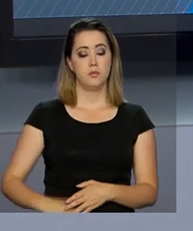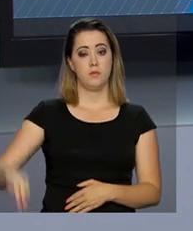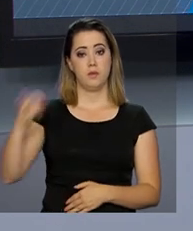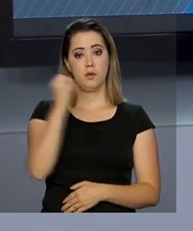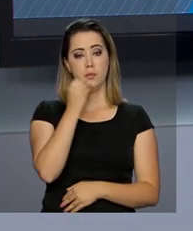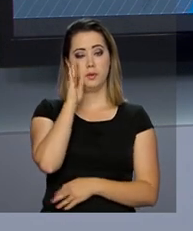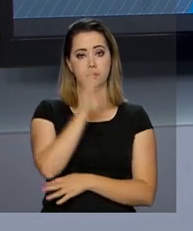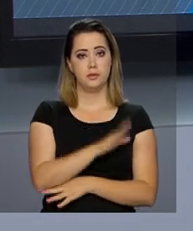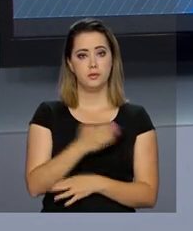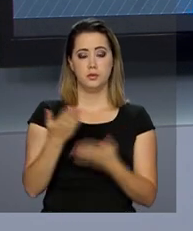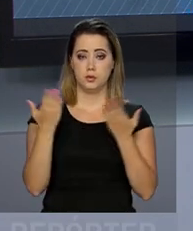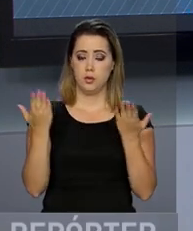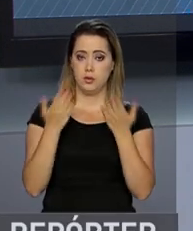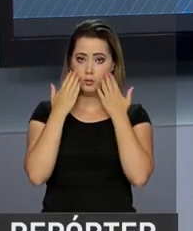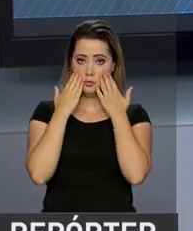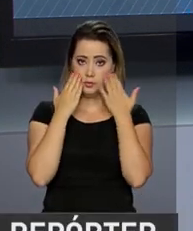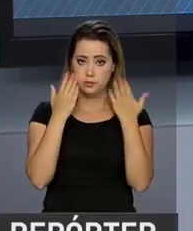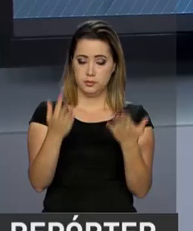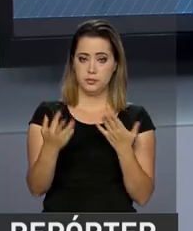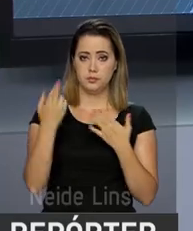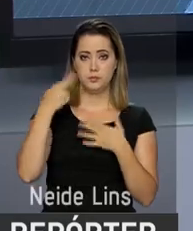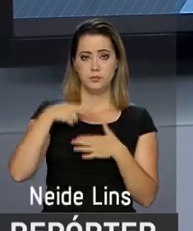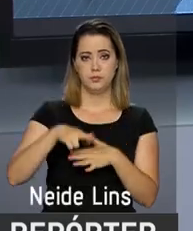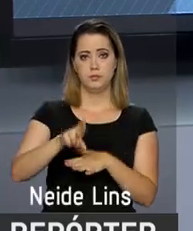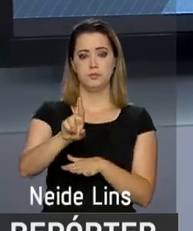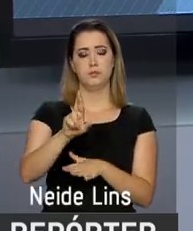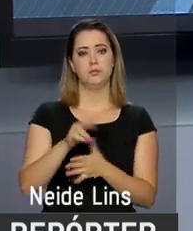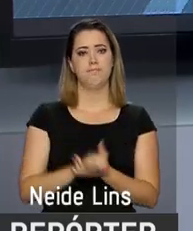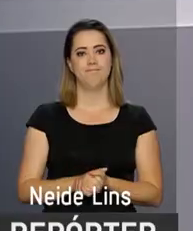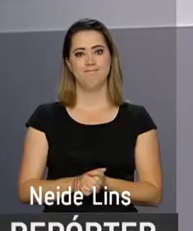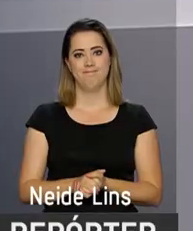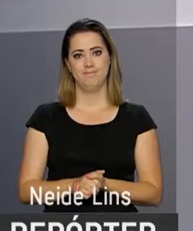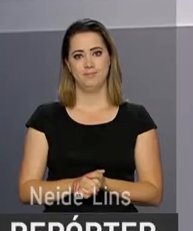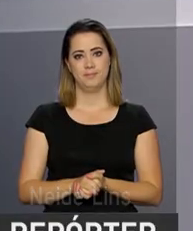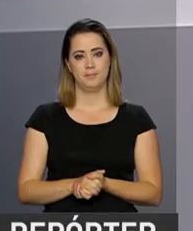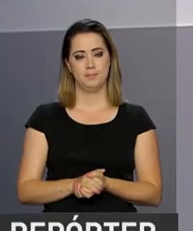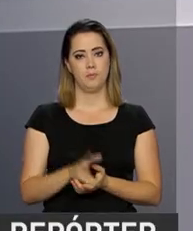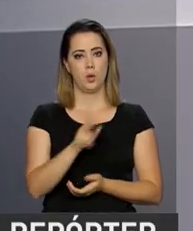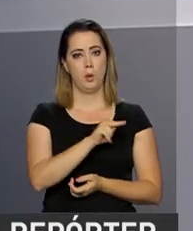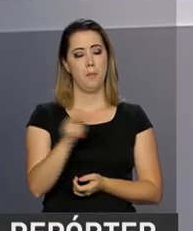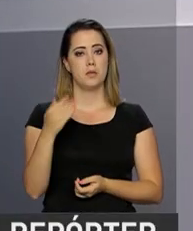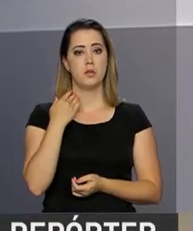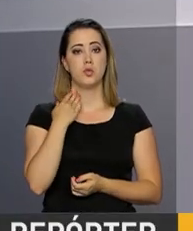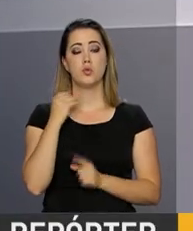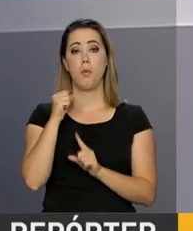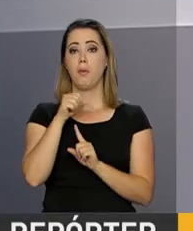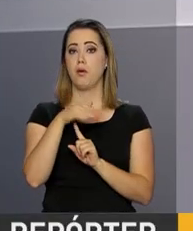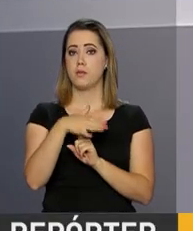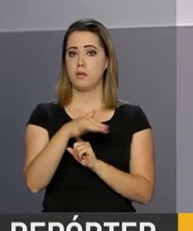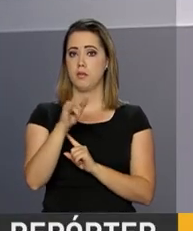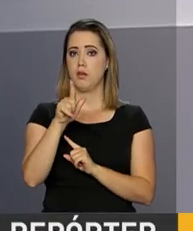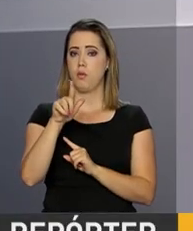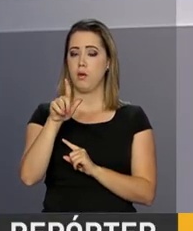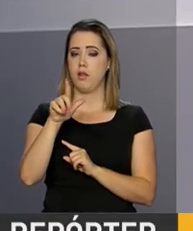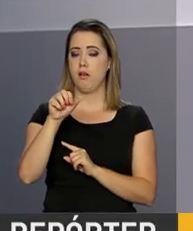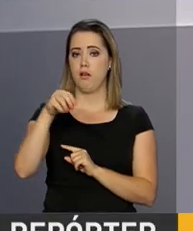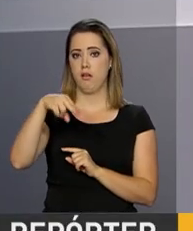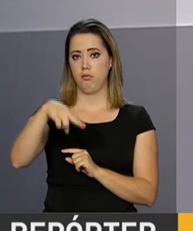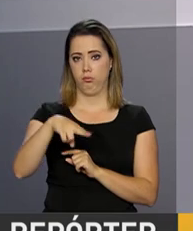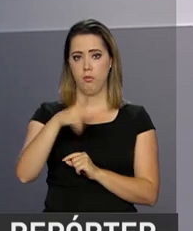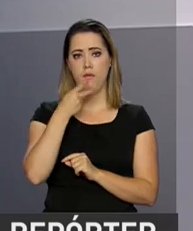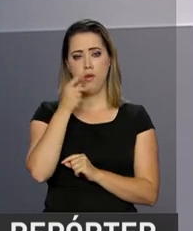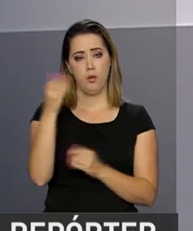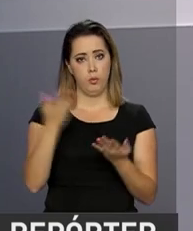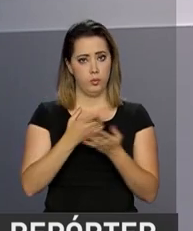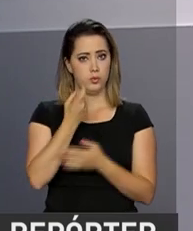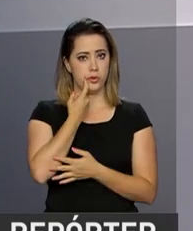Olá boa tarde começa agora mais uma edição do repórter NBR o presidente do Banco Central Elan goldfine afirmou nesta